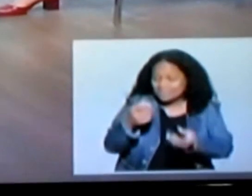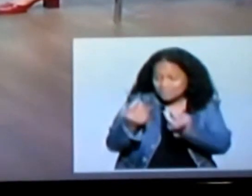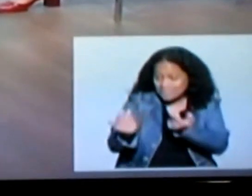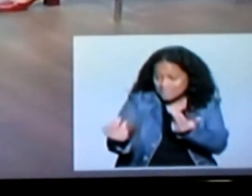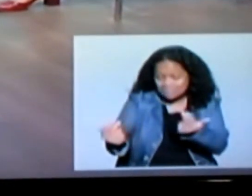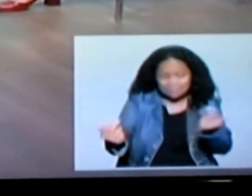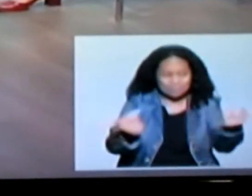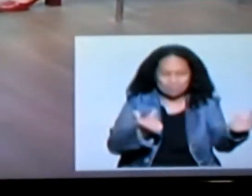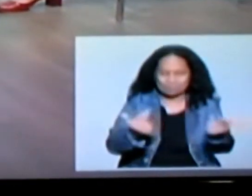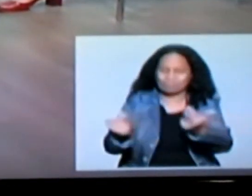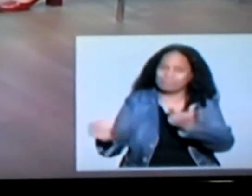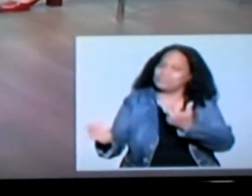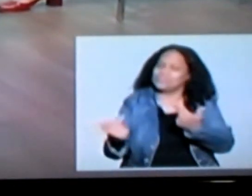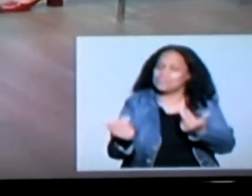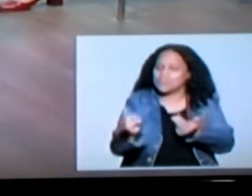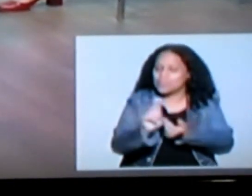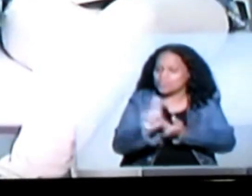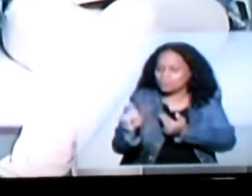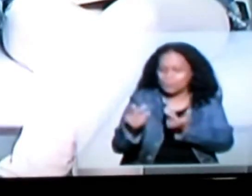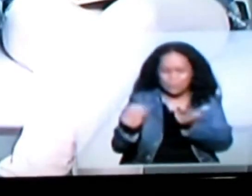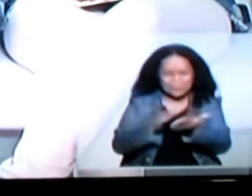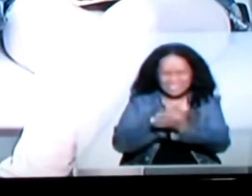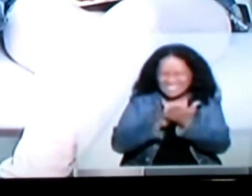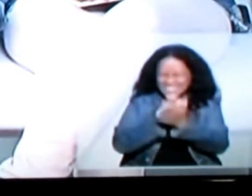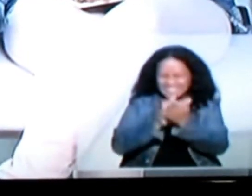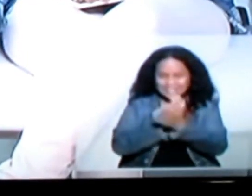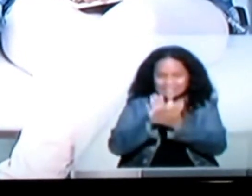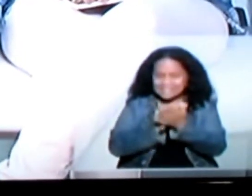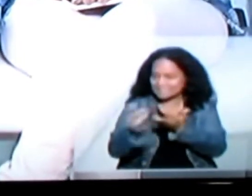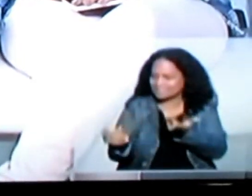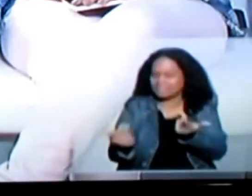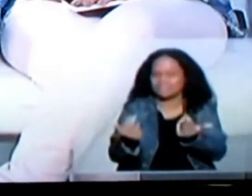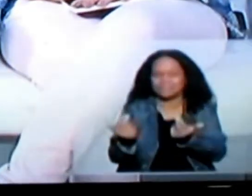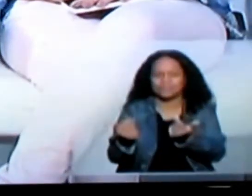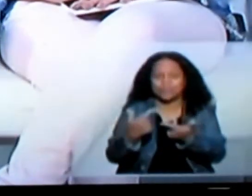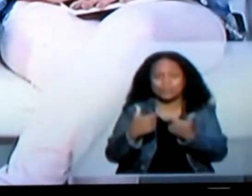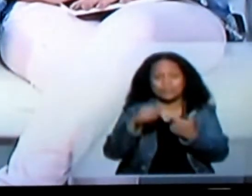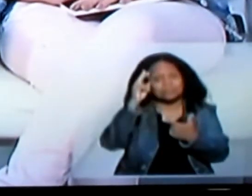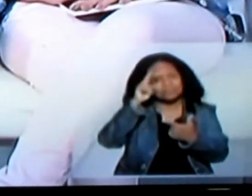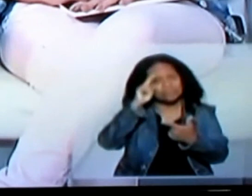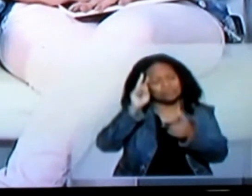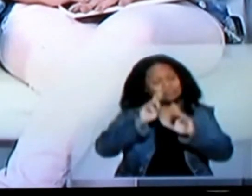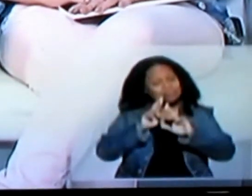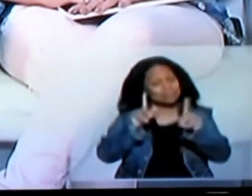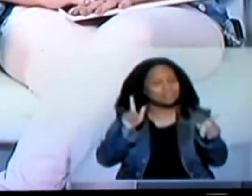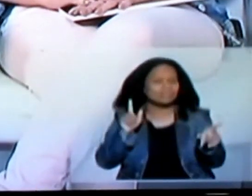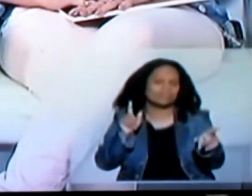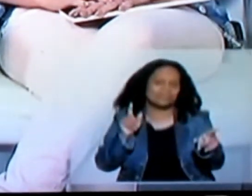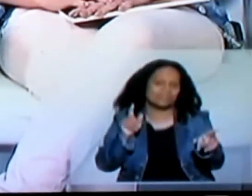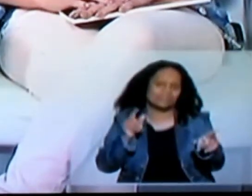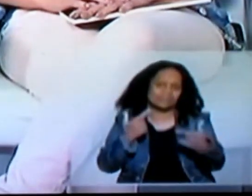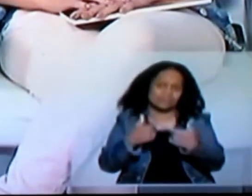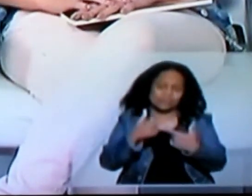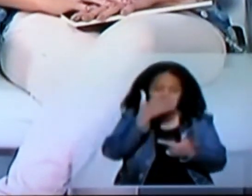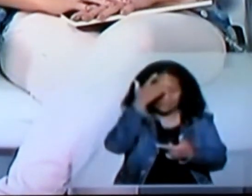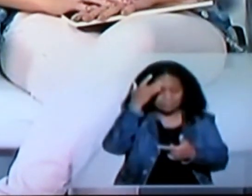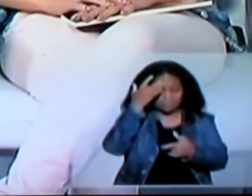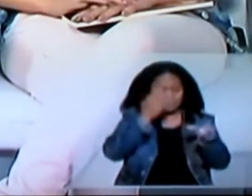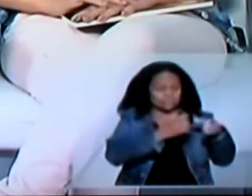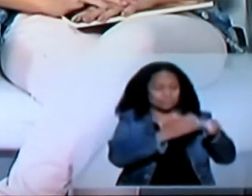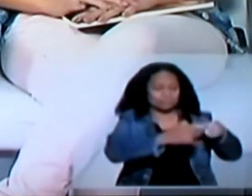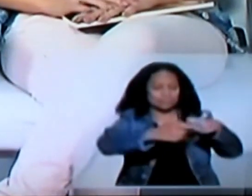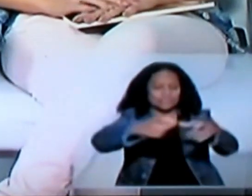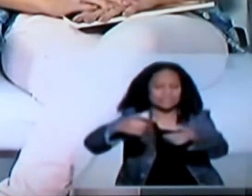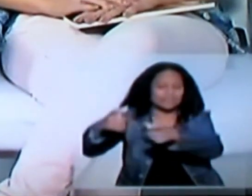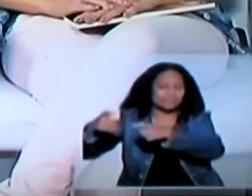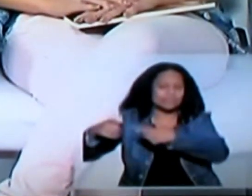pareça, ninguém escreveu nada. Sim. Nem nome, nem nada parecido. É muito diferente, por exemplo, a história dela foi que ela contou um instante de turismo